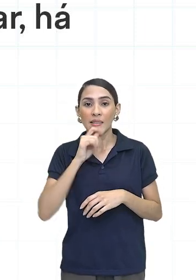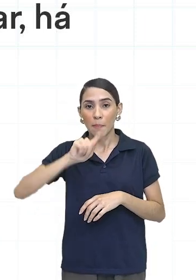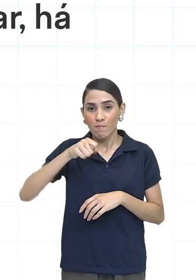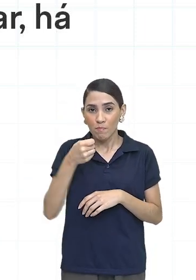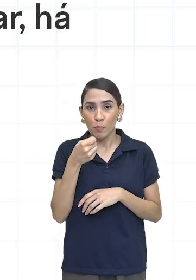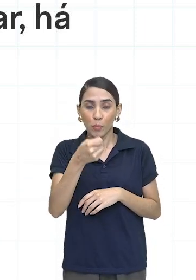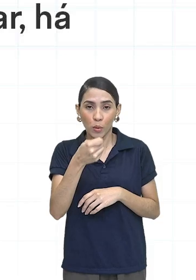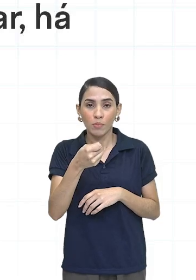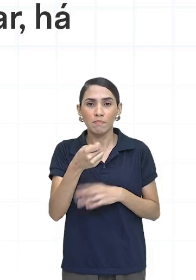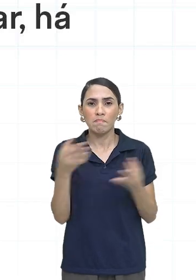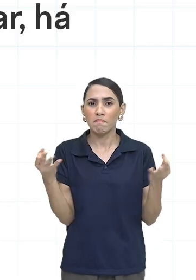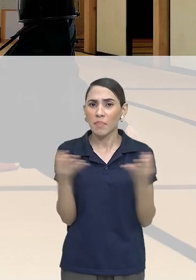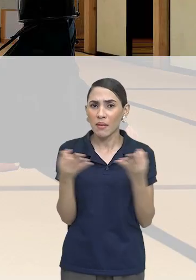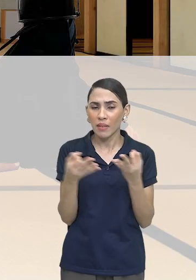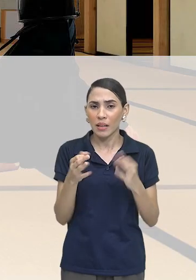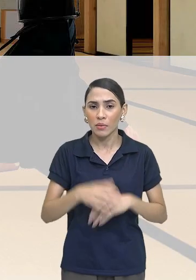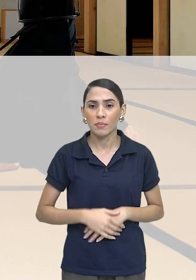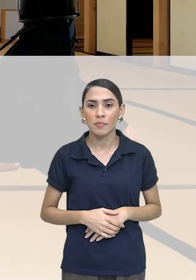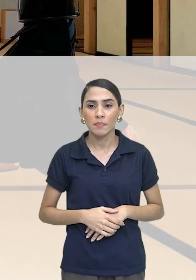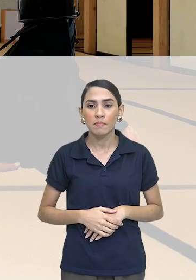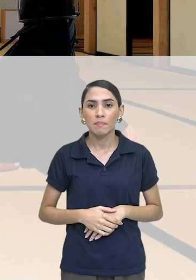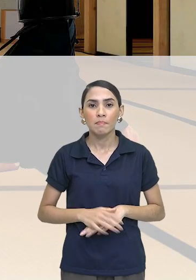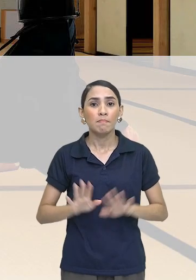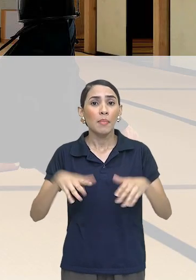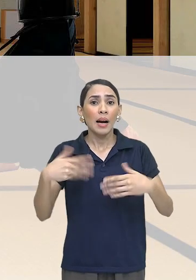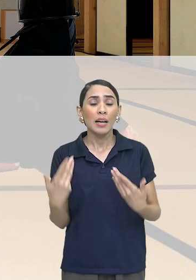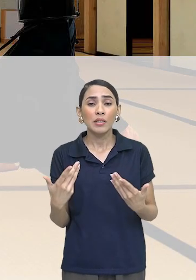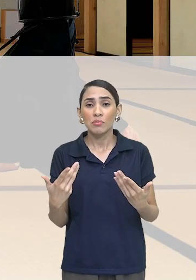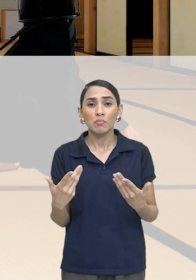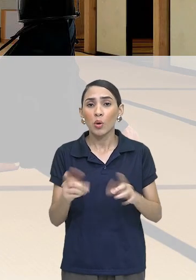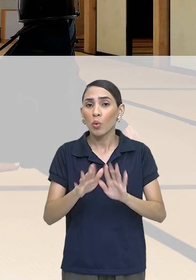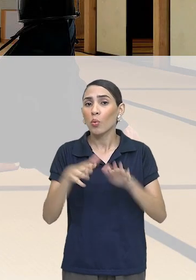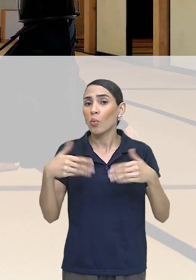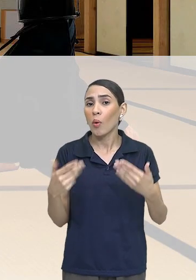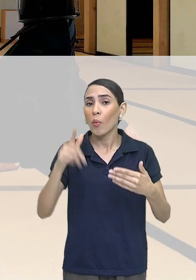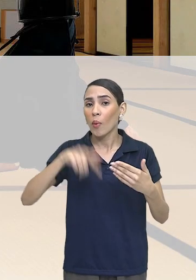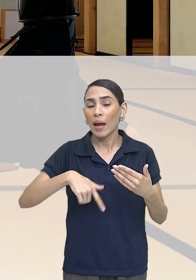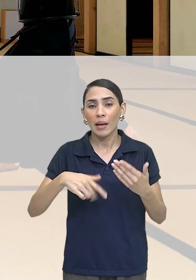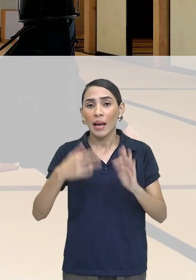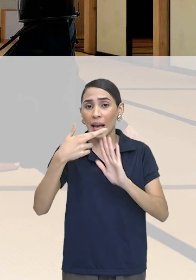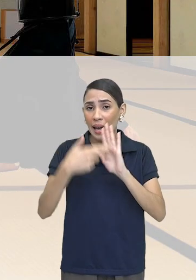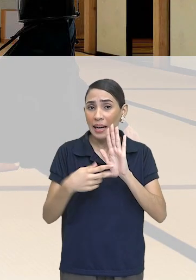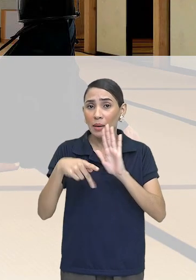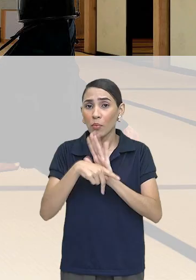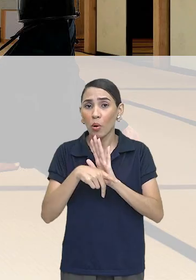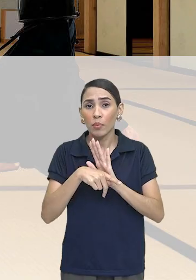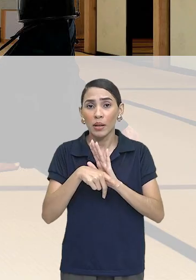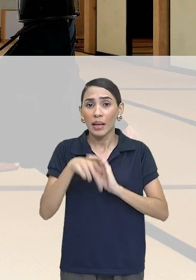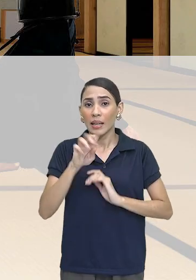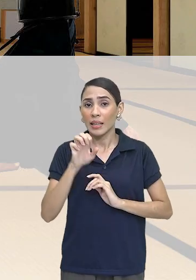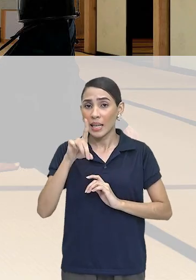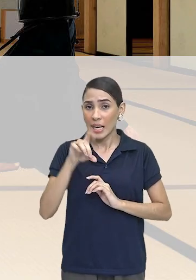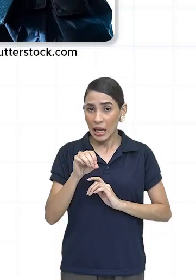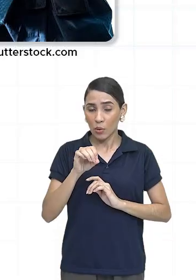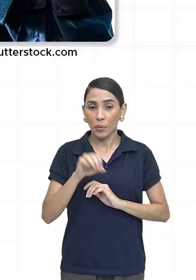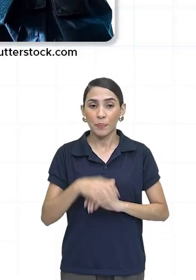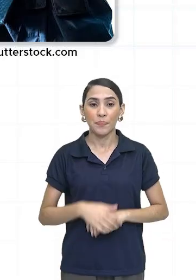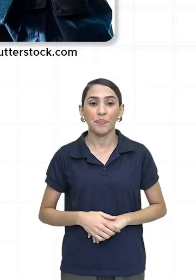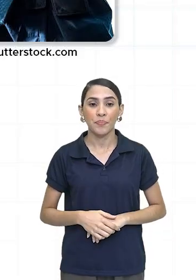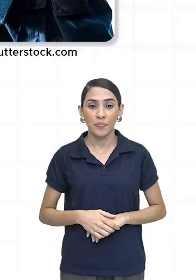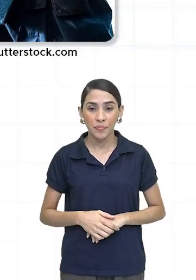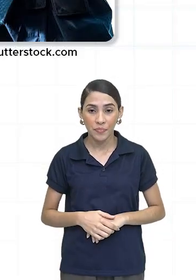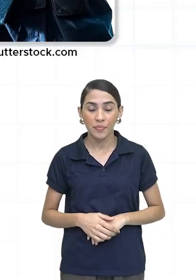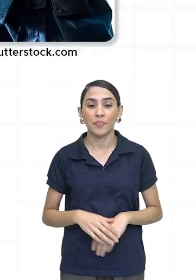golpe perfeito. Professora, mas quais são os golpes do Kendo? Vocês vão já conhecer. Prosseguindo,